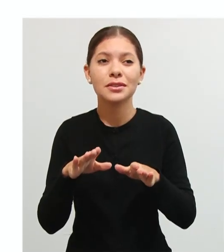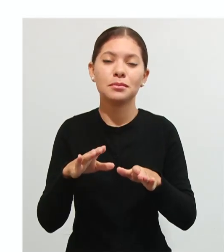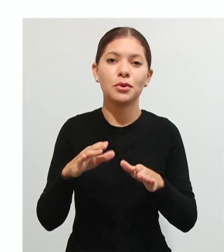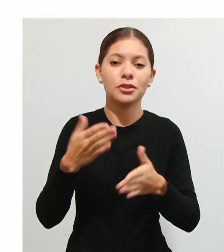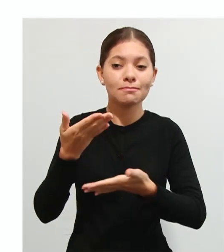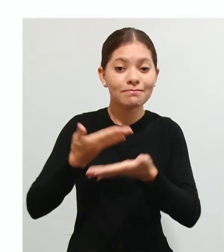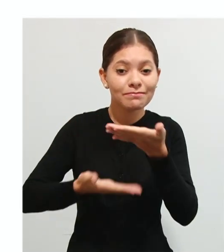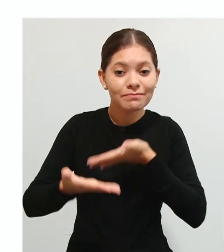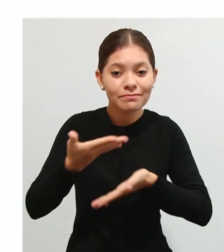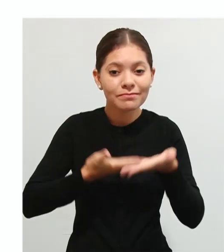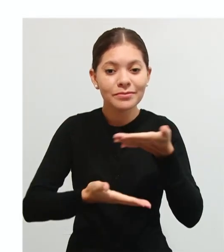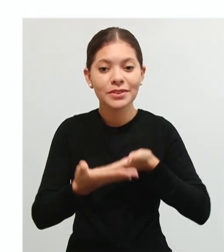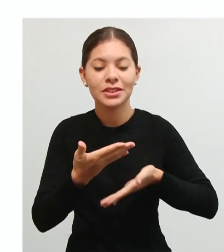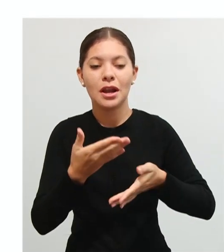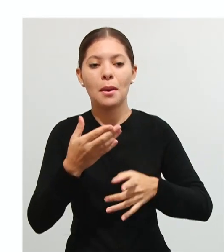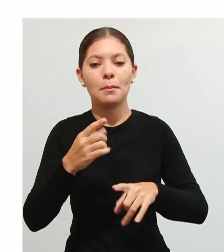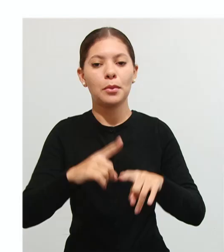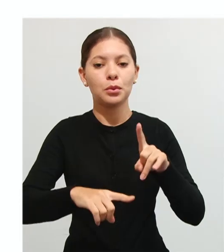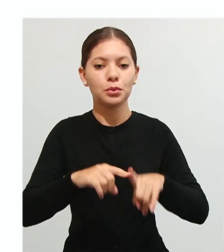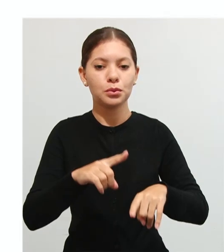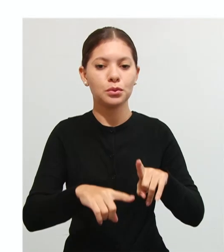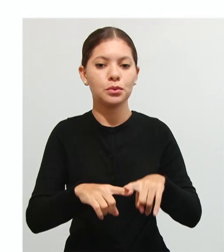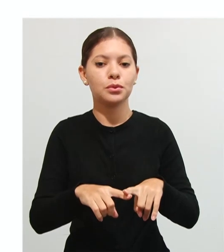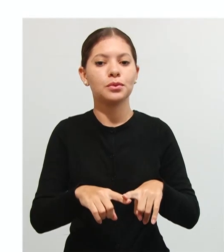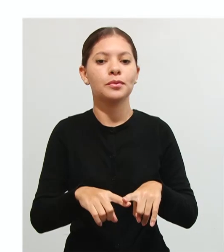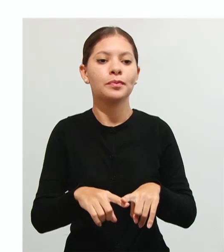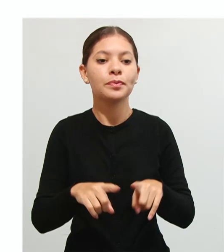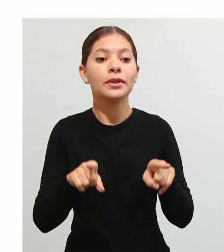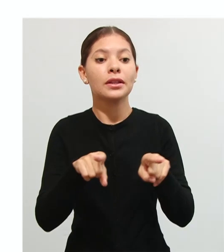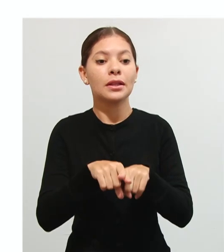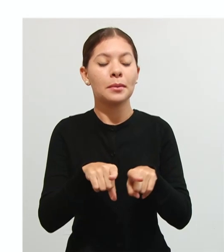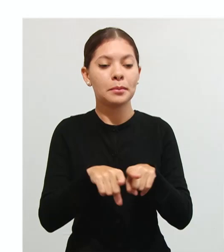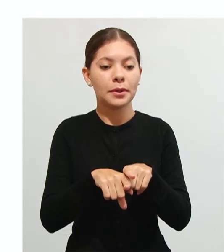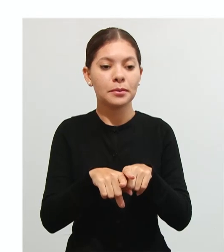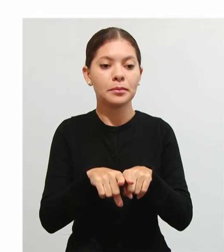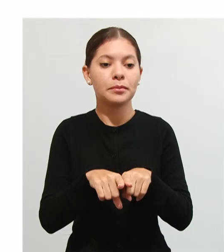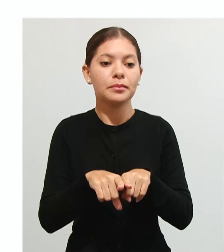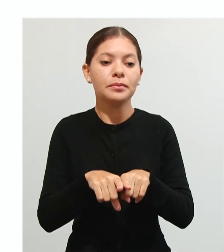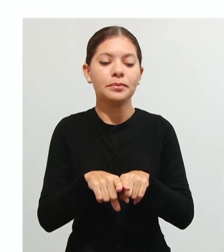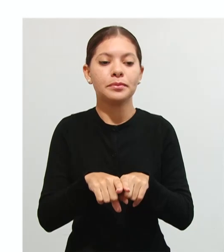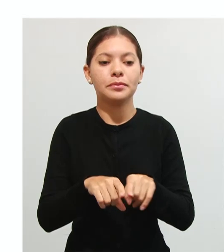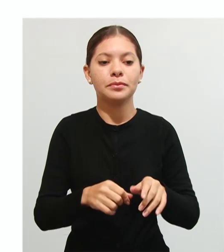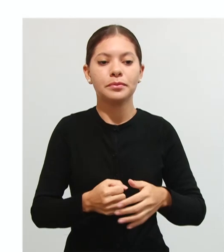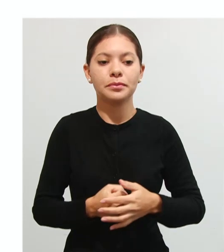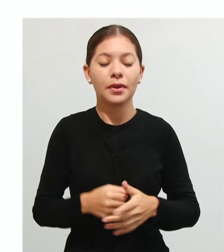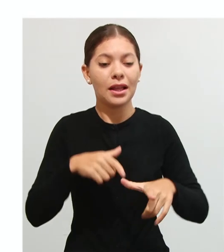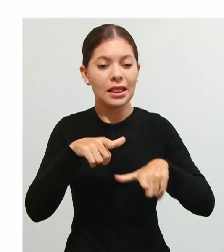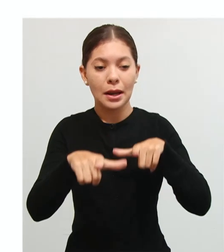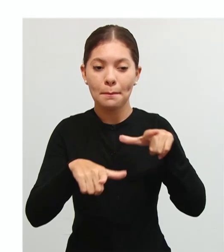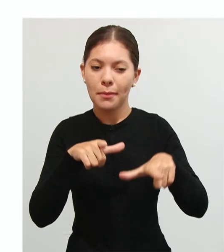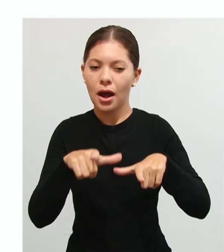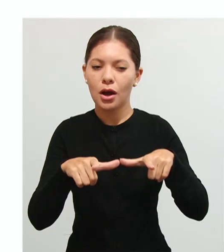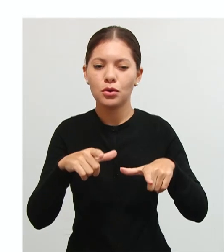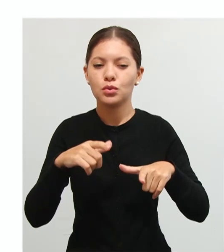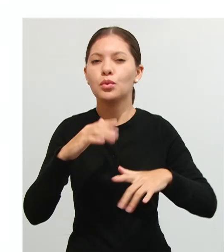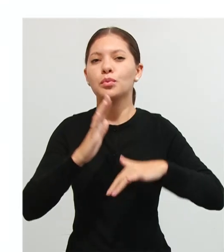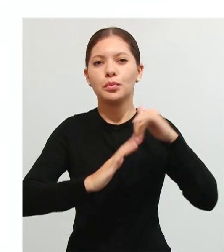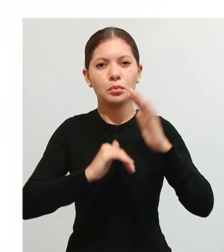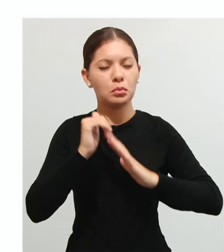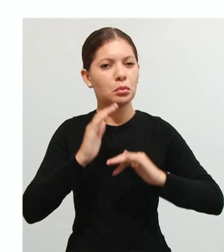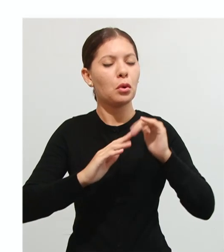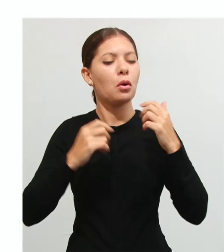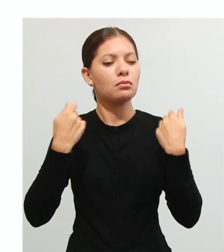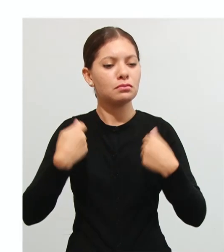compartilhar não só matérias-primas, como também mão de obra qualificada, como